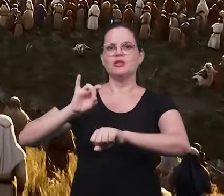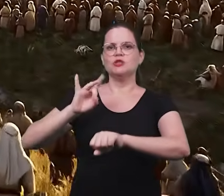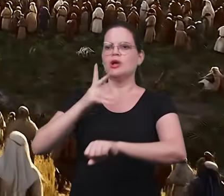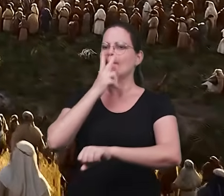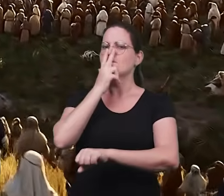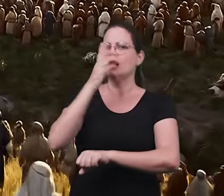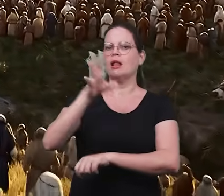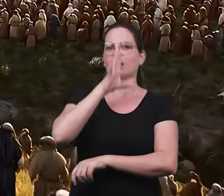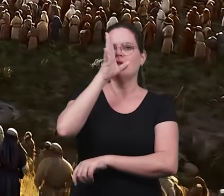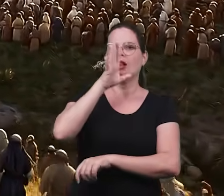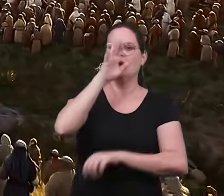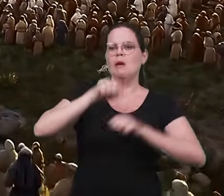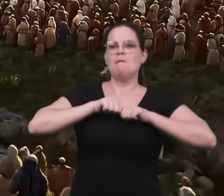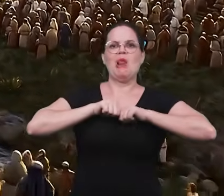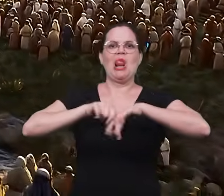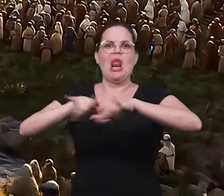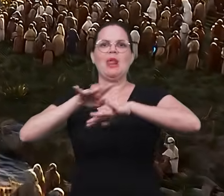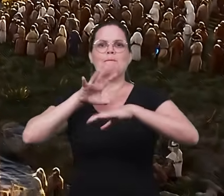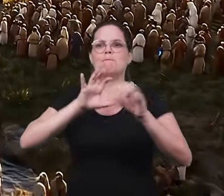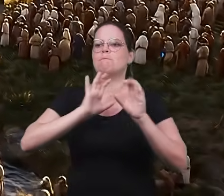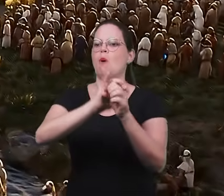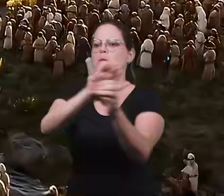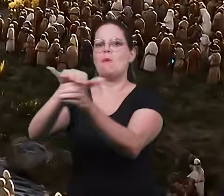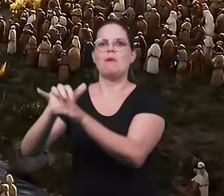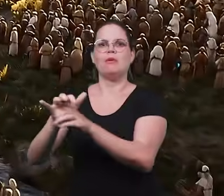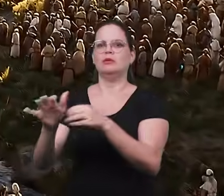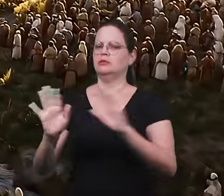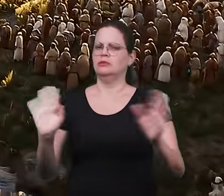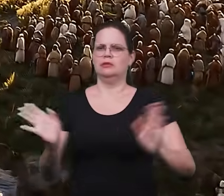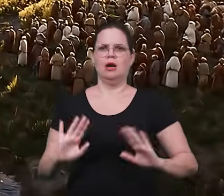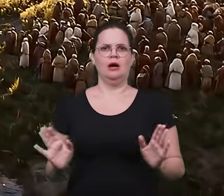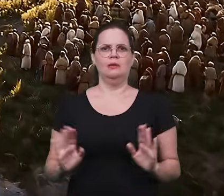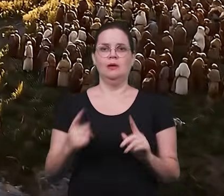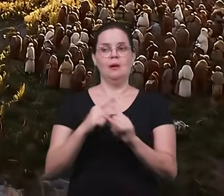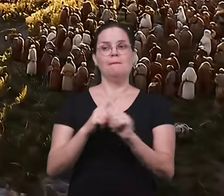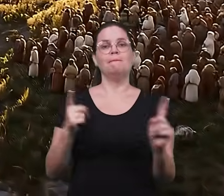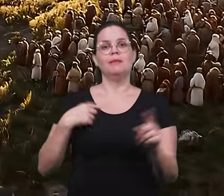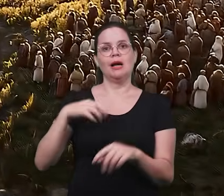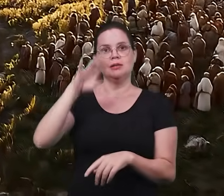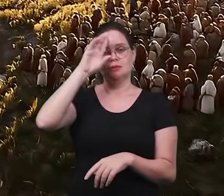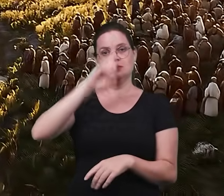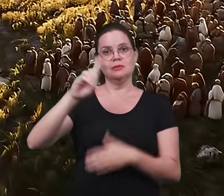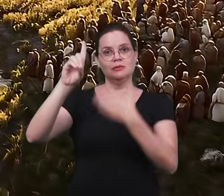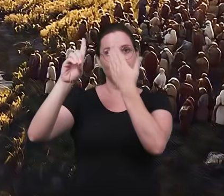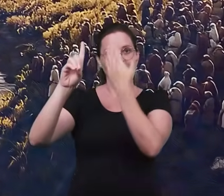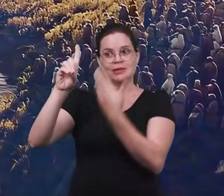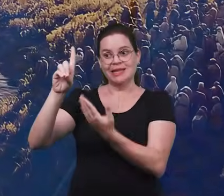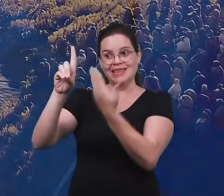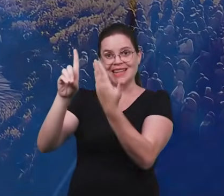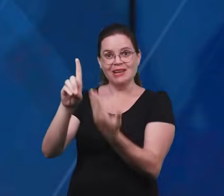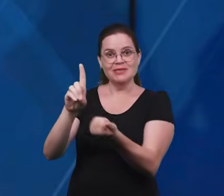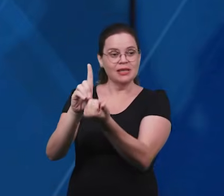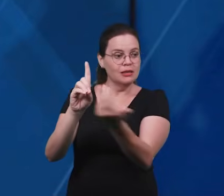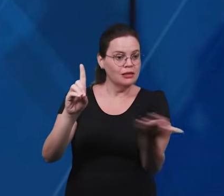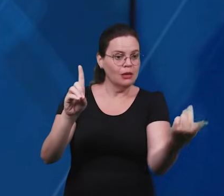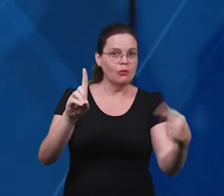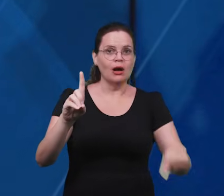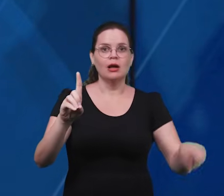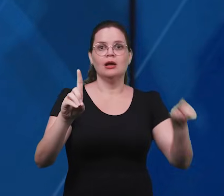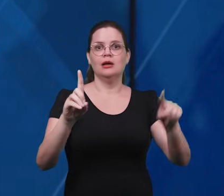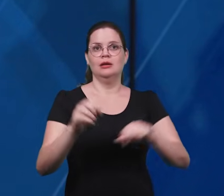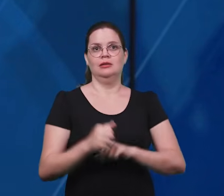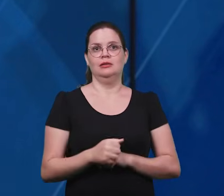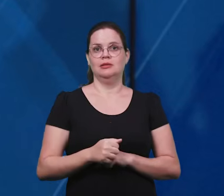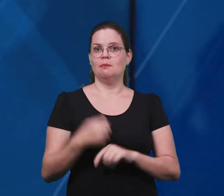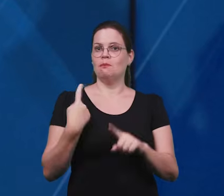terras alheias por um povo com o consentimento do seu Deus. Não, ao contrário. Era